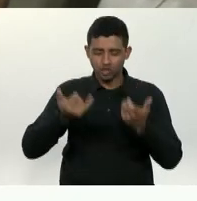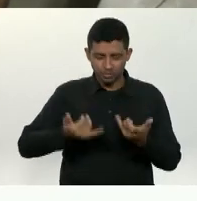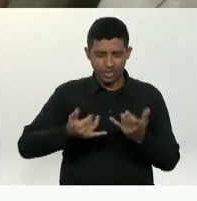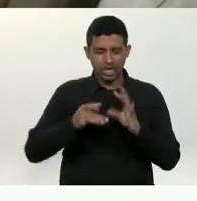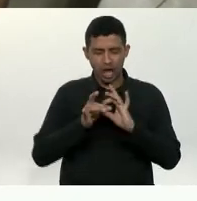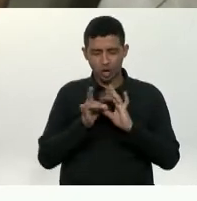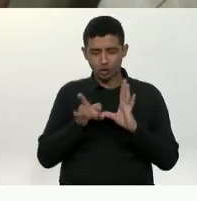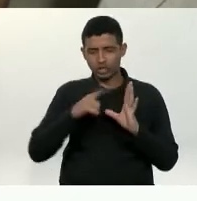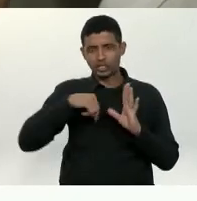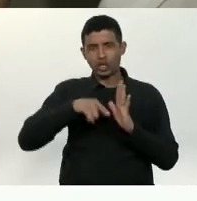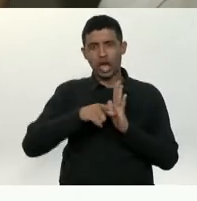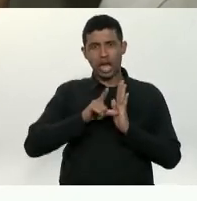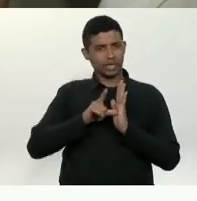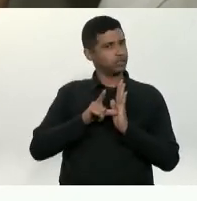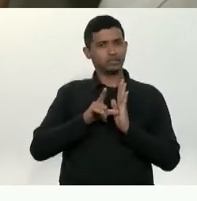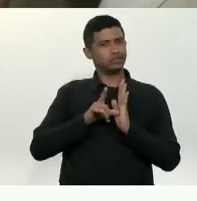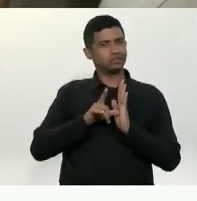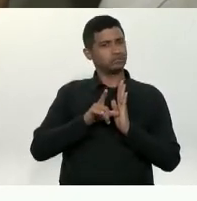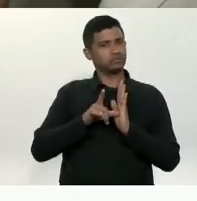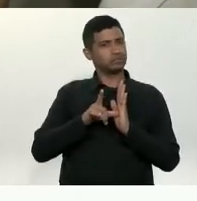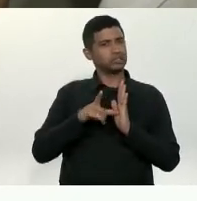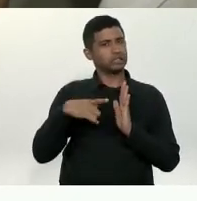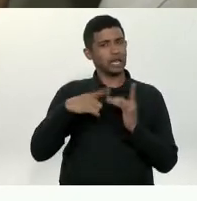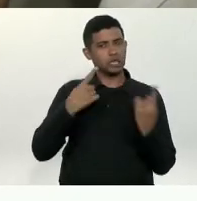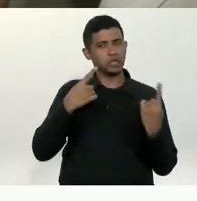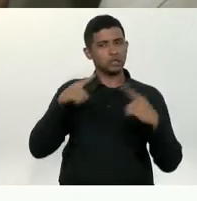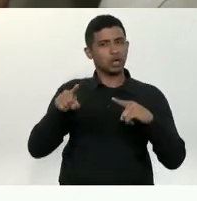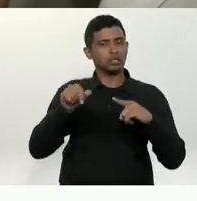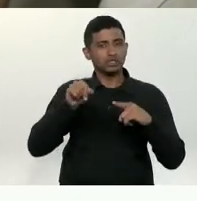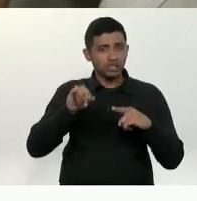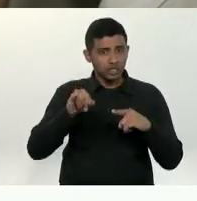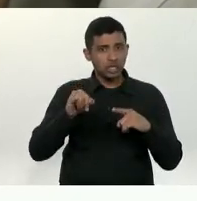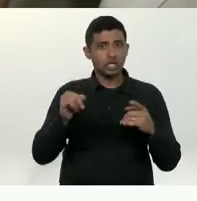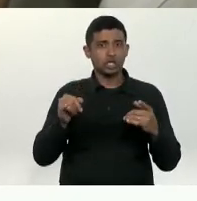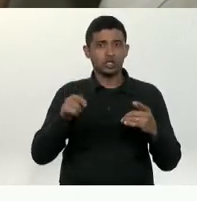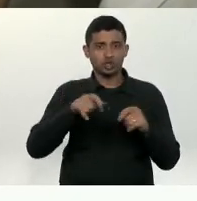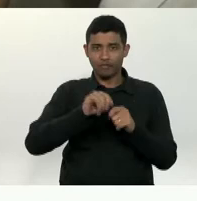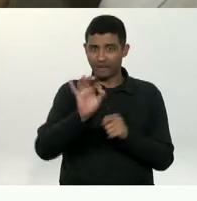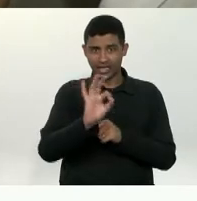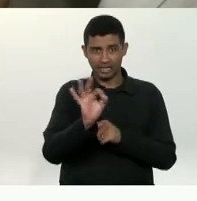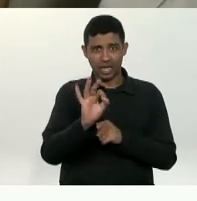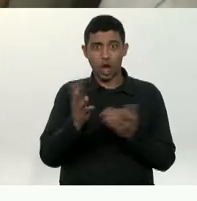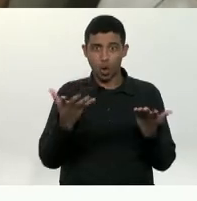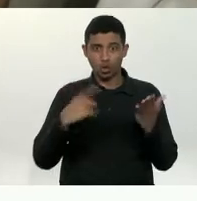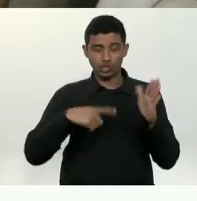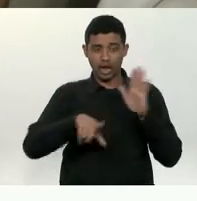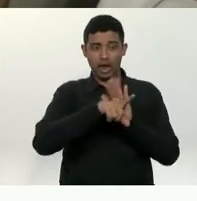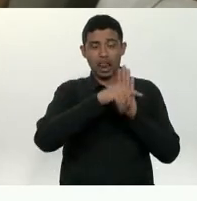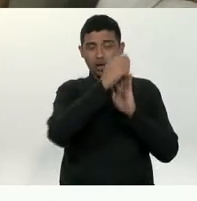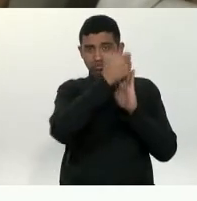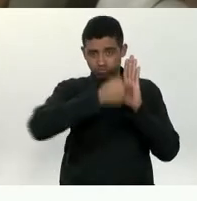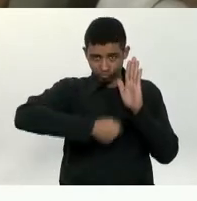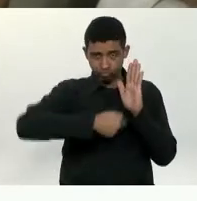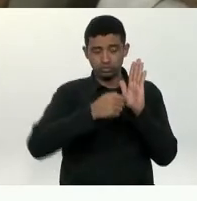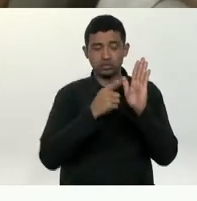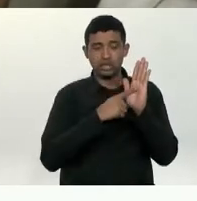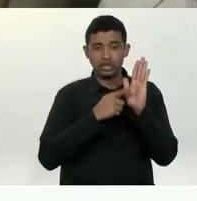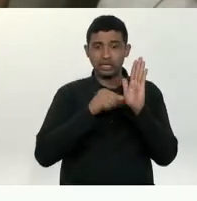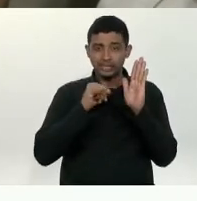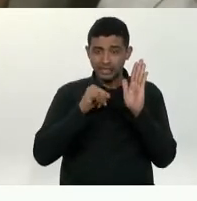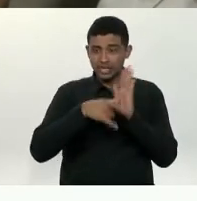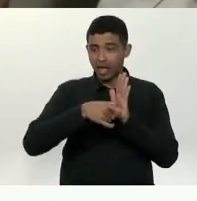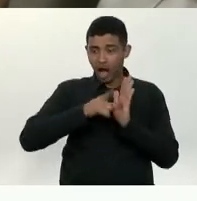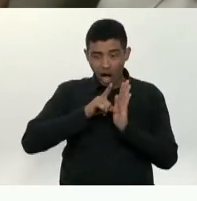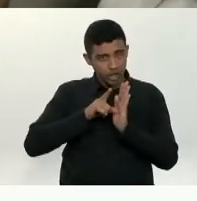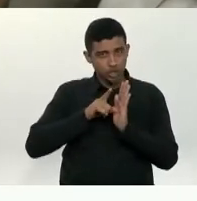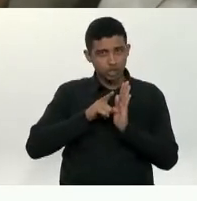é uma autorização, é uma imposição. Caso nós não façamos, hoje no texto legal como está, caso nós não antecipemos a